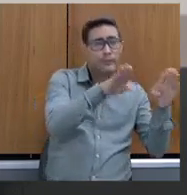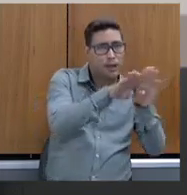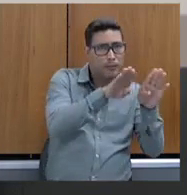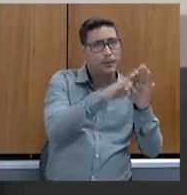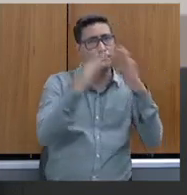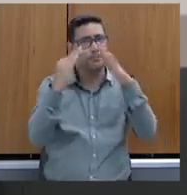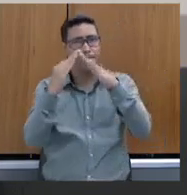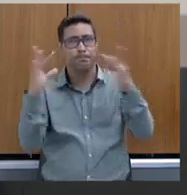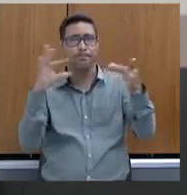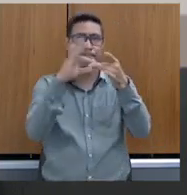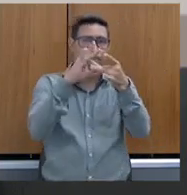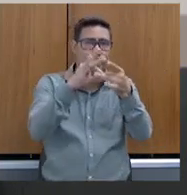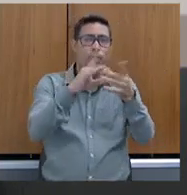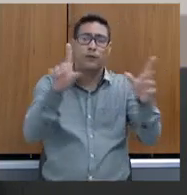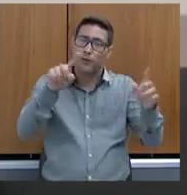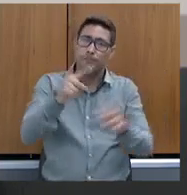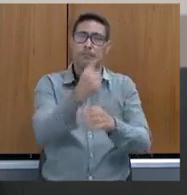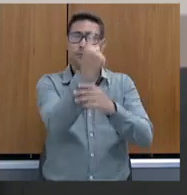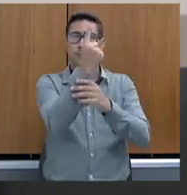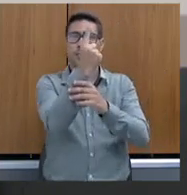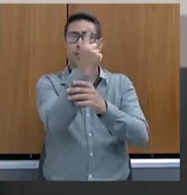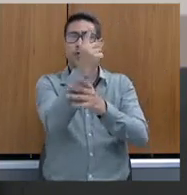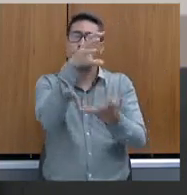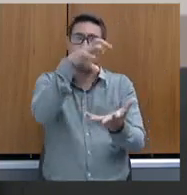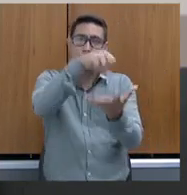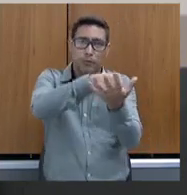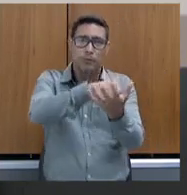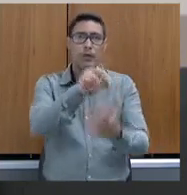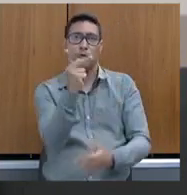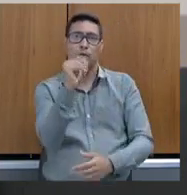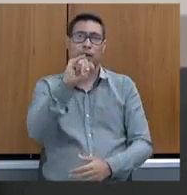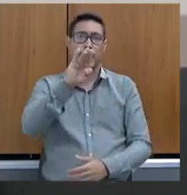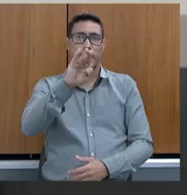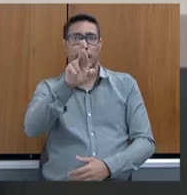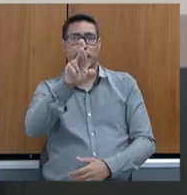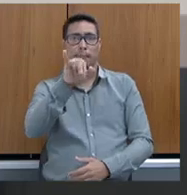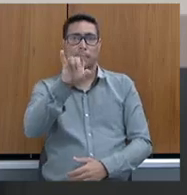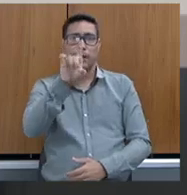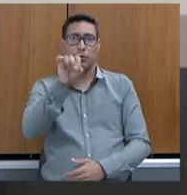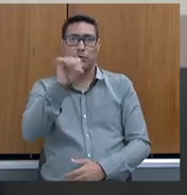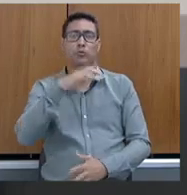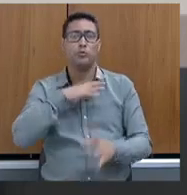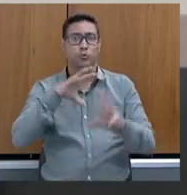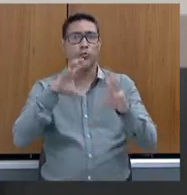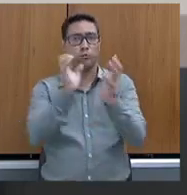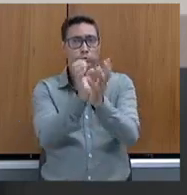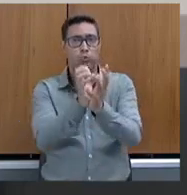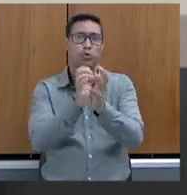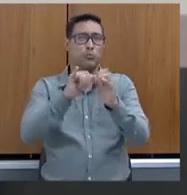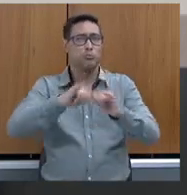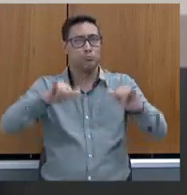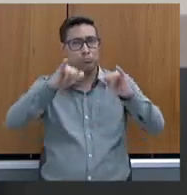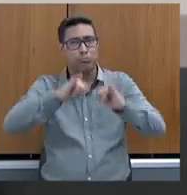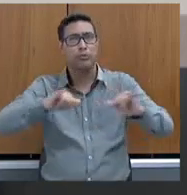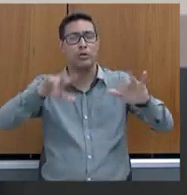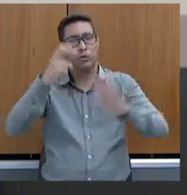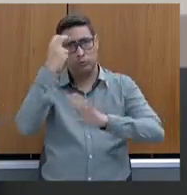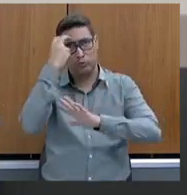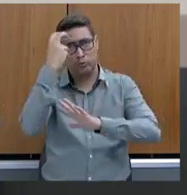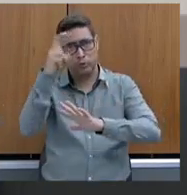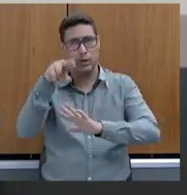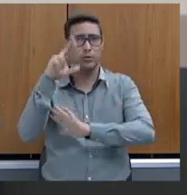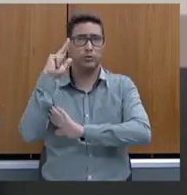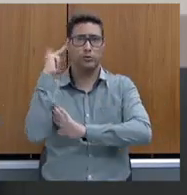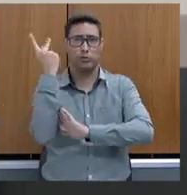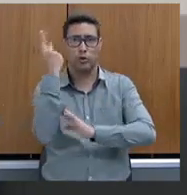então foi o primeiro tombamento híbrido conjunto do conjunto de manifestações culturais históricas juntamente